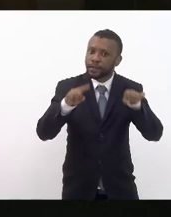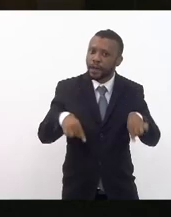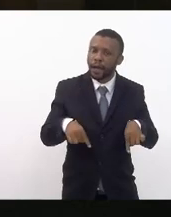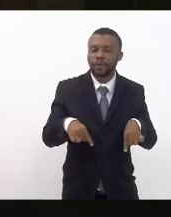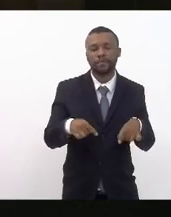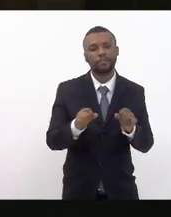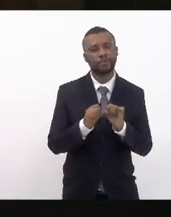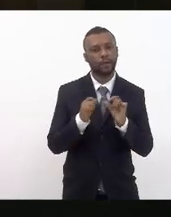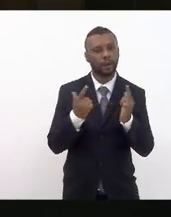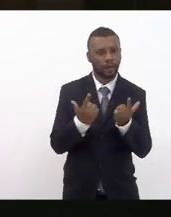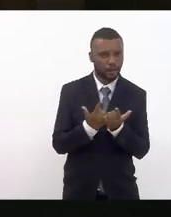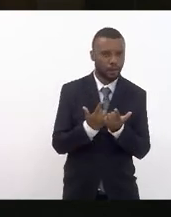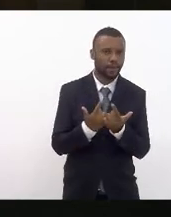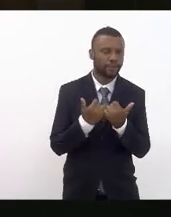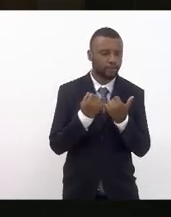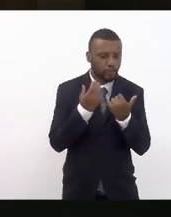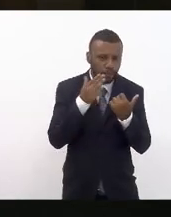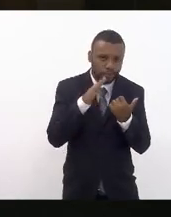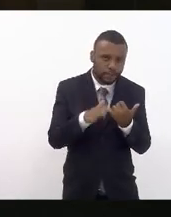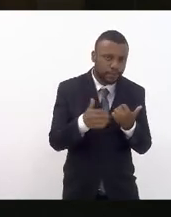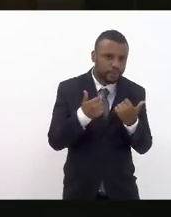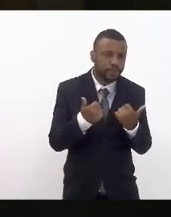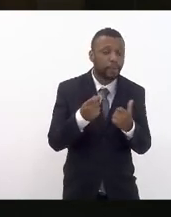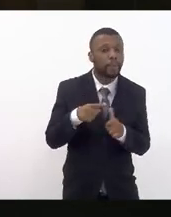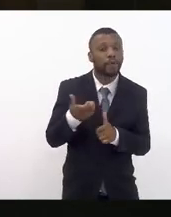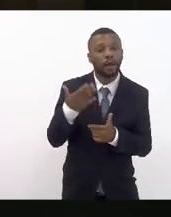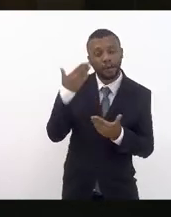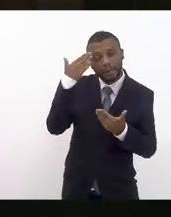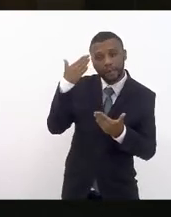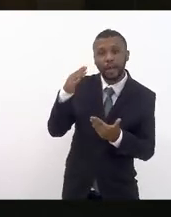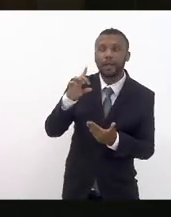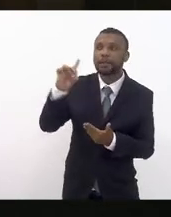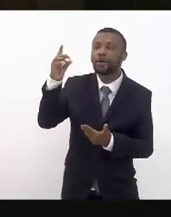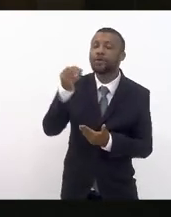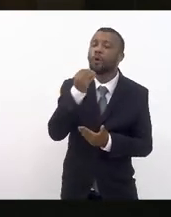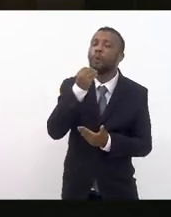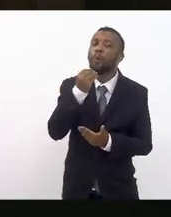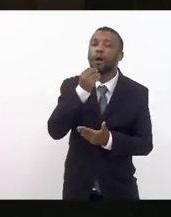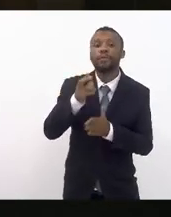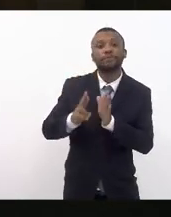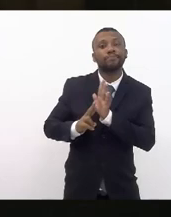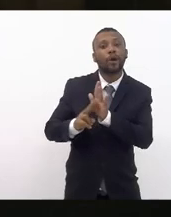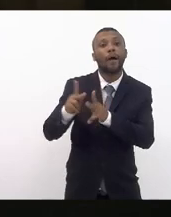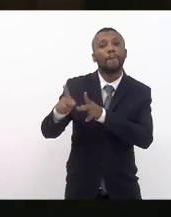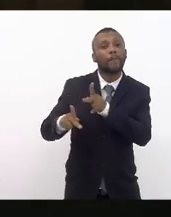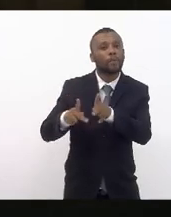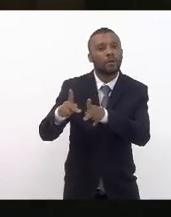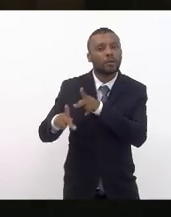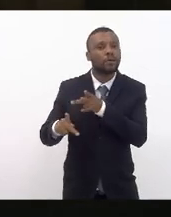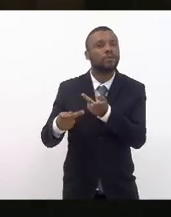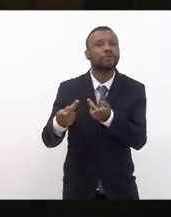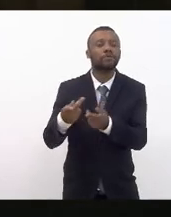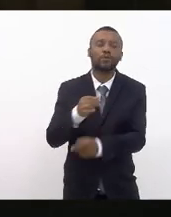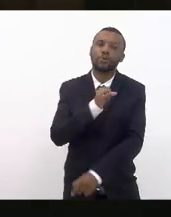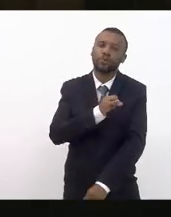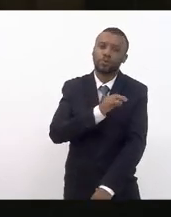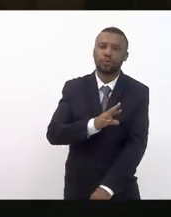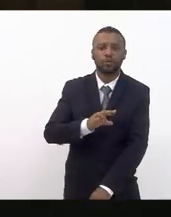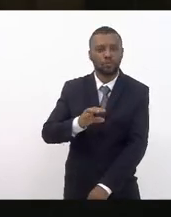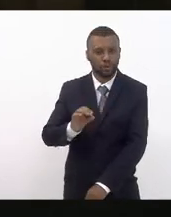casa. Eu quero primeiramente agradecer a Deus essa oportunidade de poder estar aqui representando toda a população do Estado do Rio de